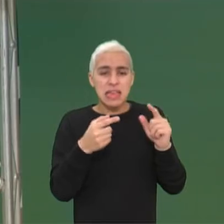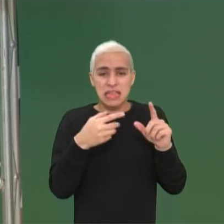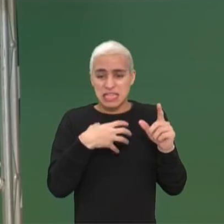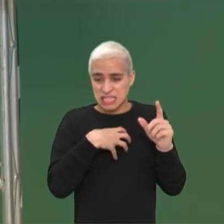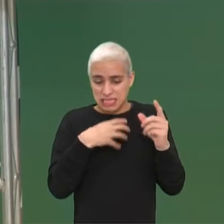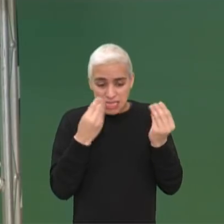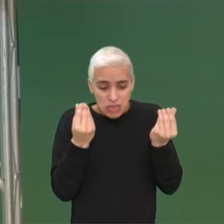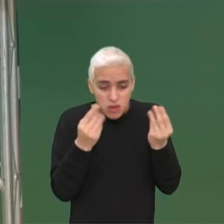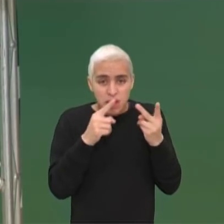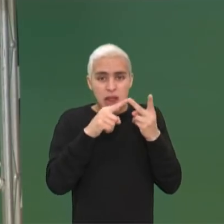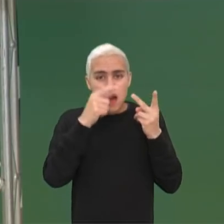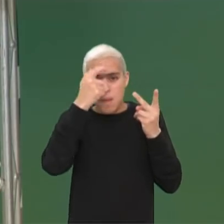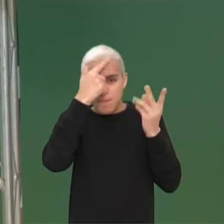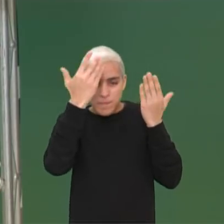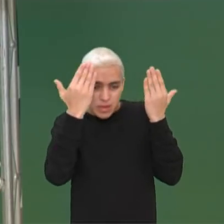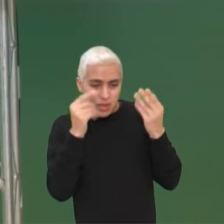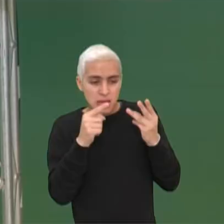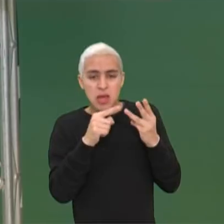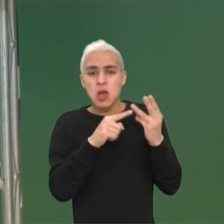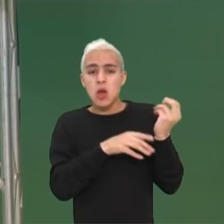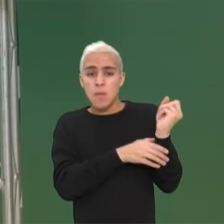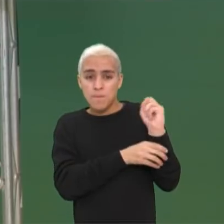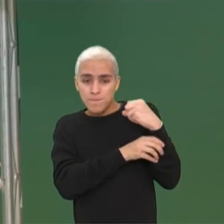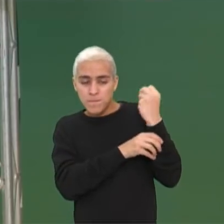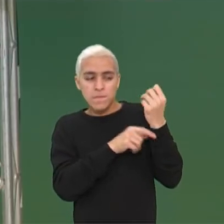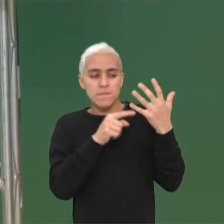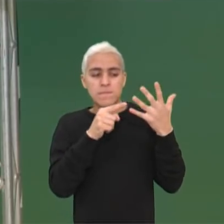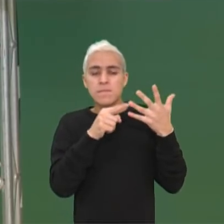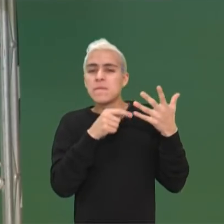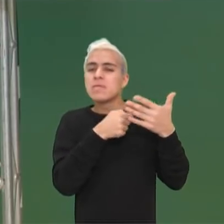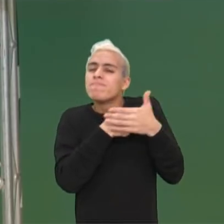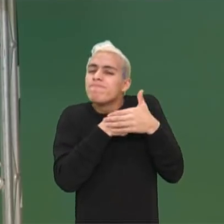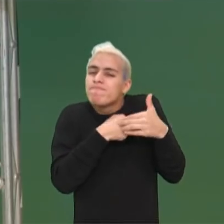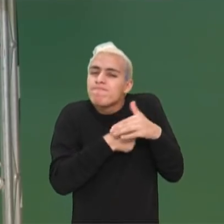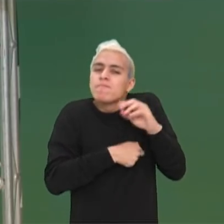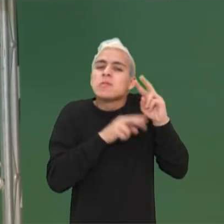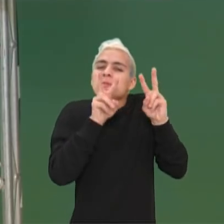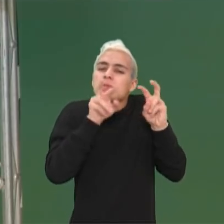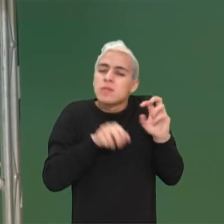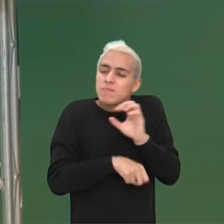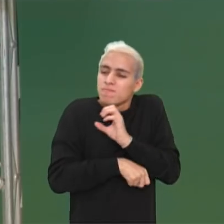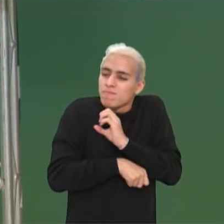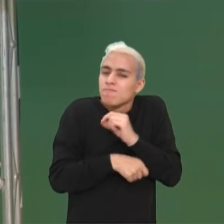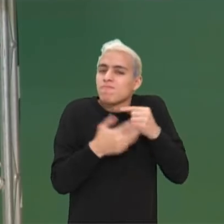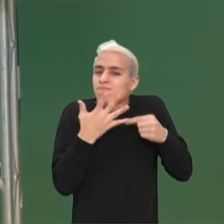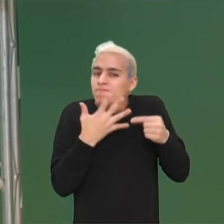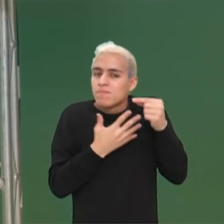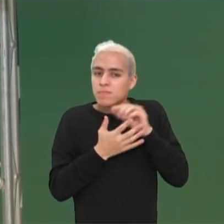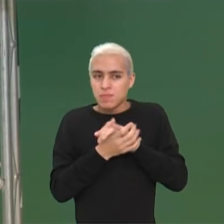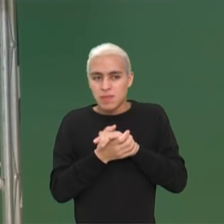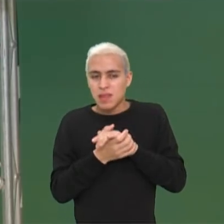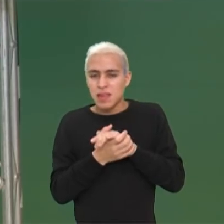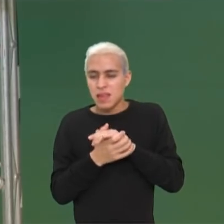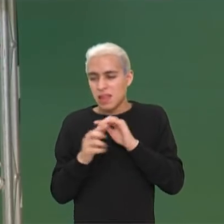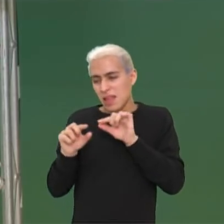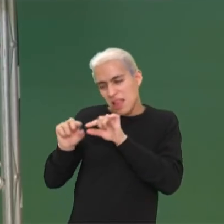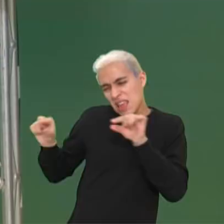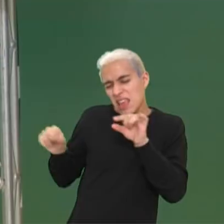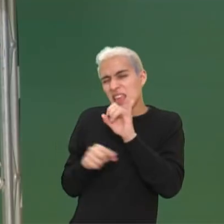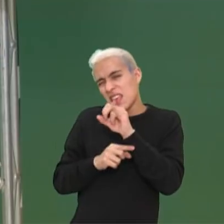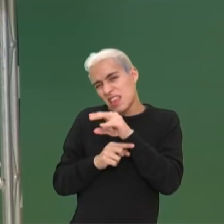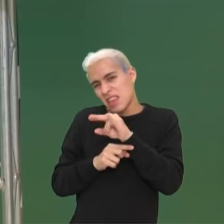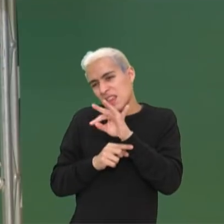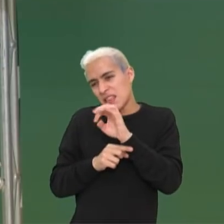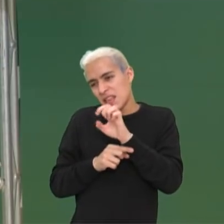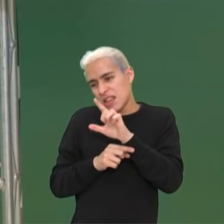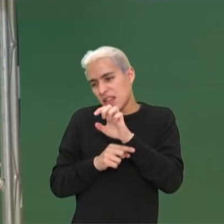os psíquicos, os motores e os afetivos. E os intelectuais, que eu até risquei assim, que a gente vai falar um pouquinho mais